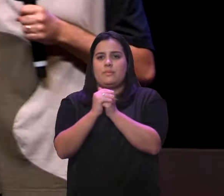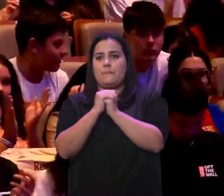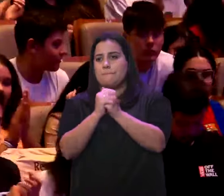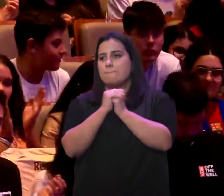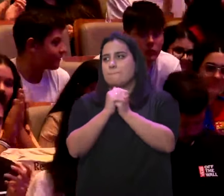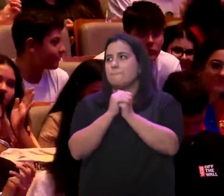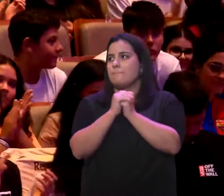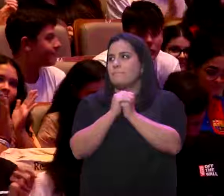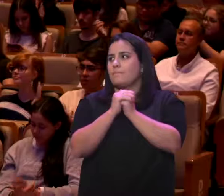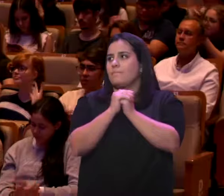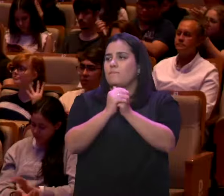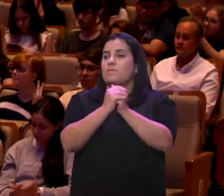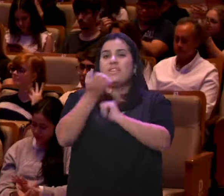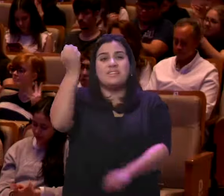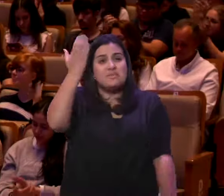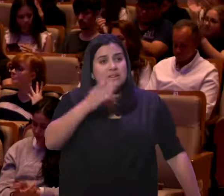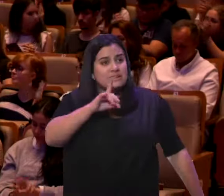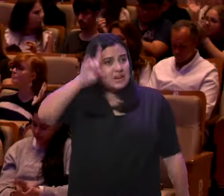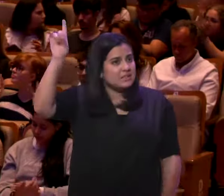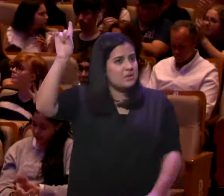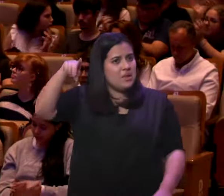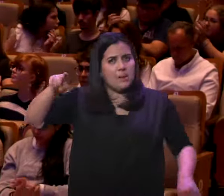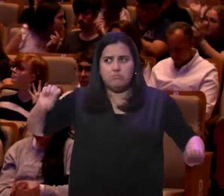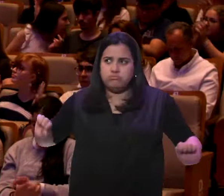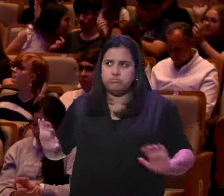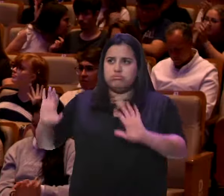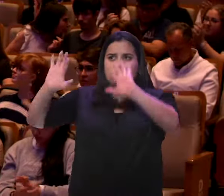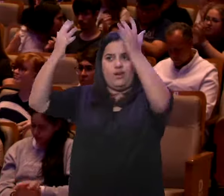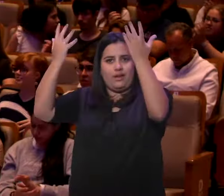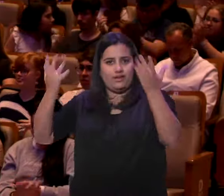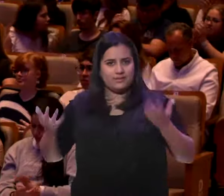A presença de Deus é lugar de festa.